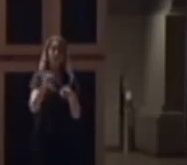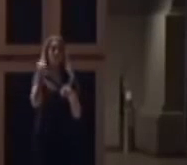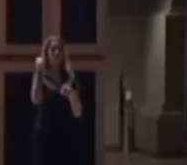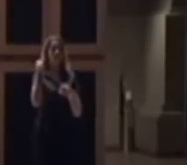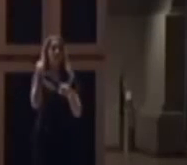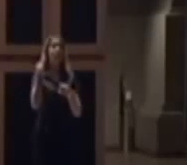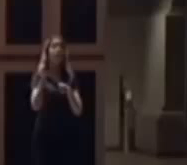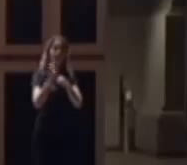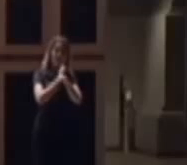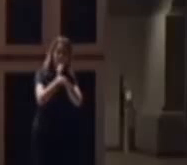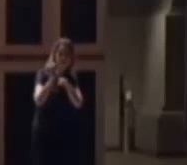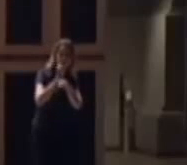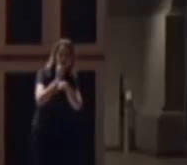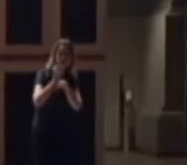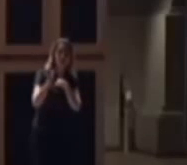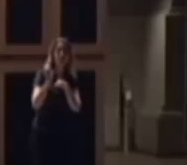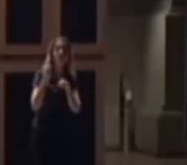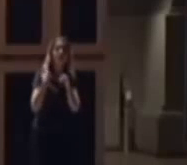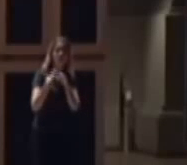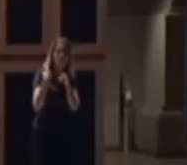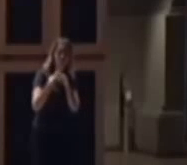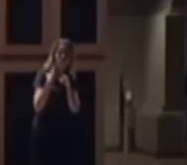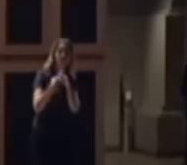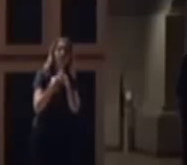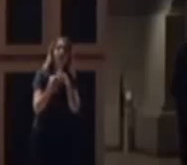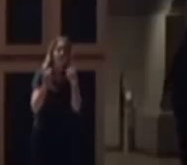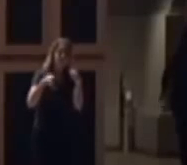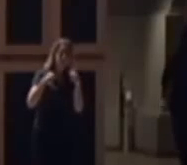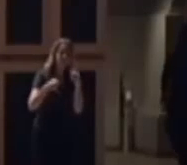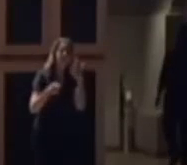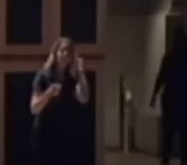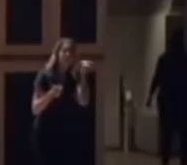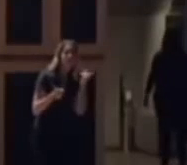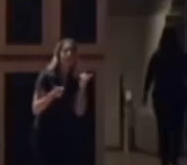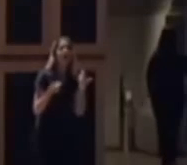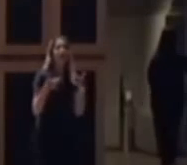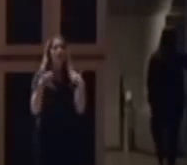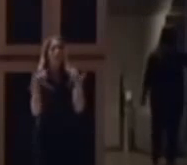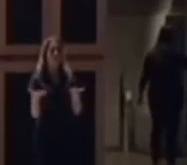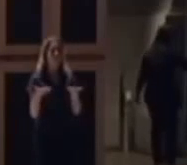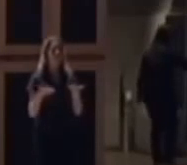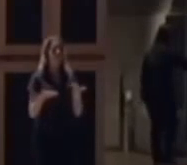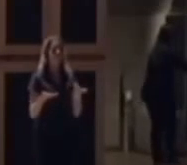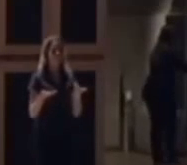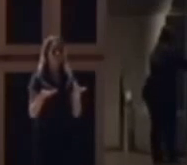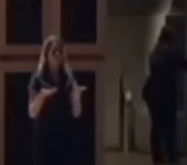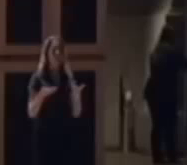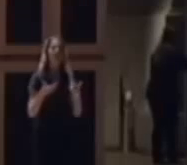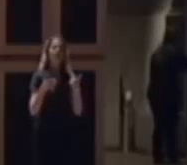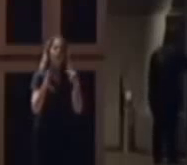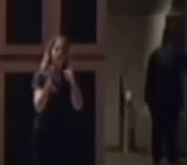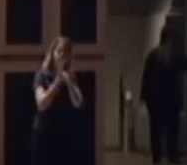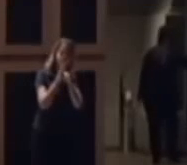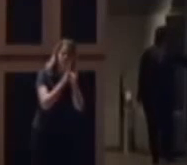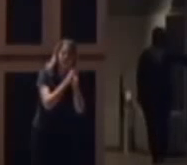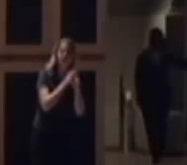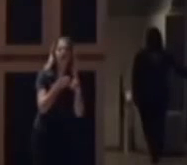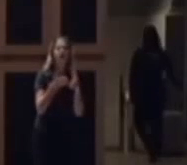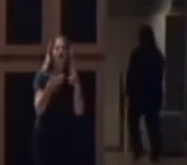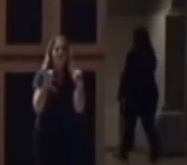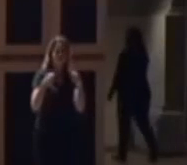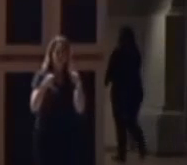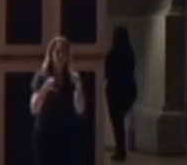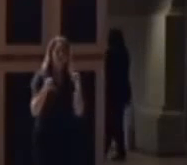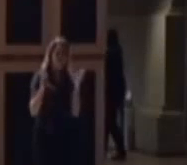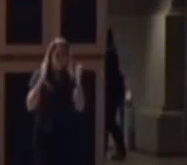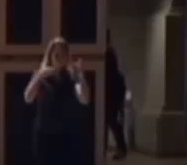relação, porque é um processo de contratualização, efetivamente, é por meio dele que nós temos todos os critérios